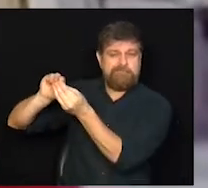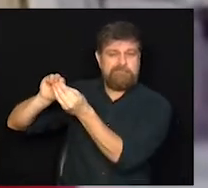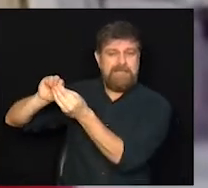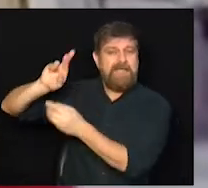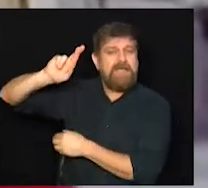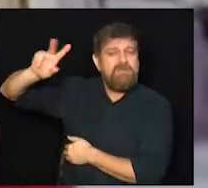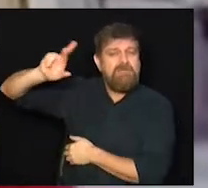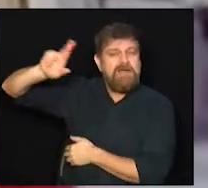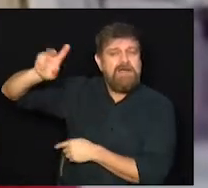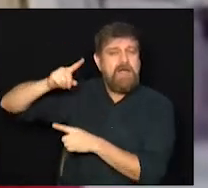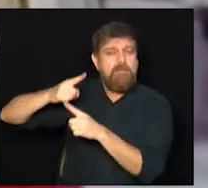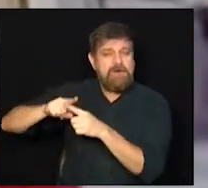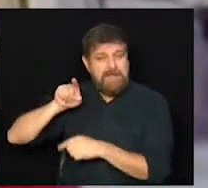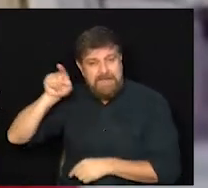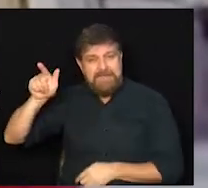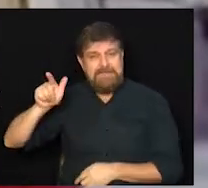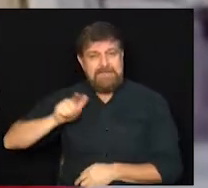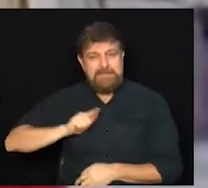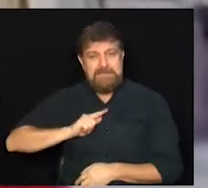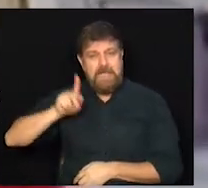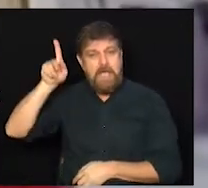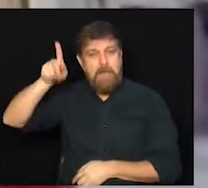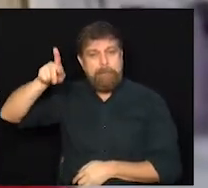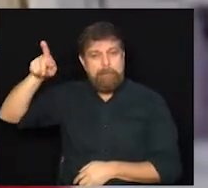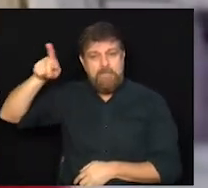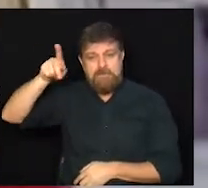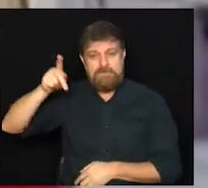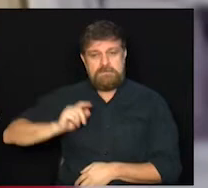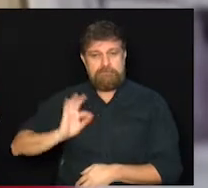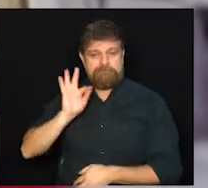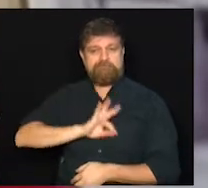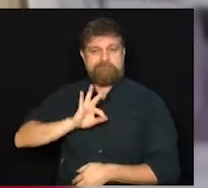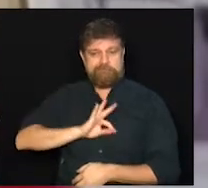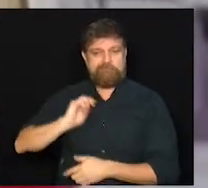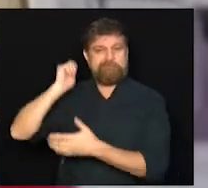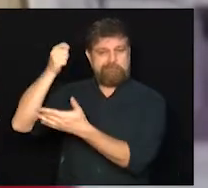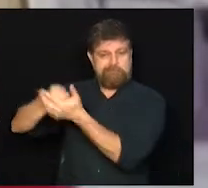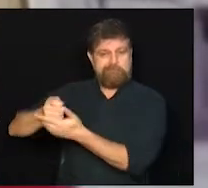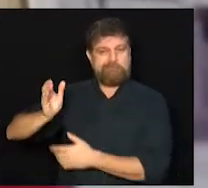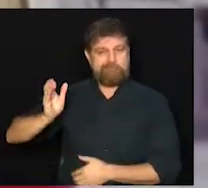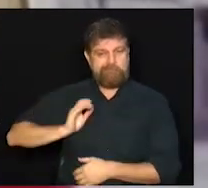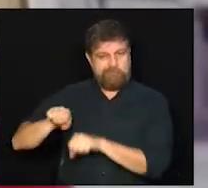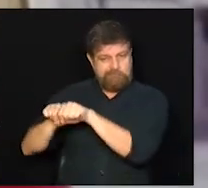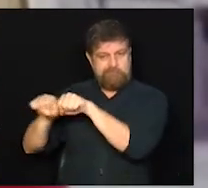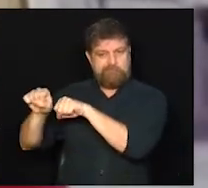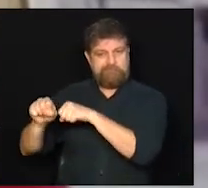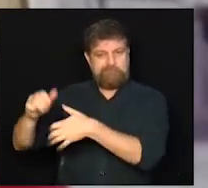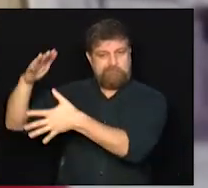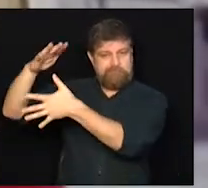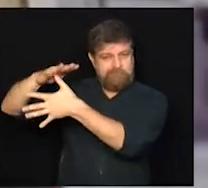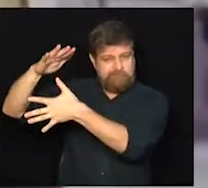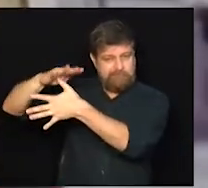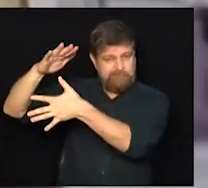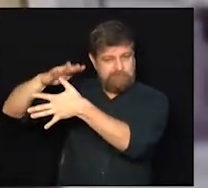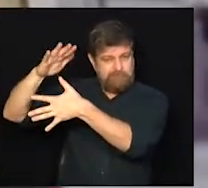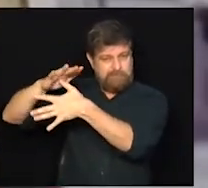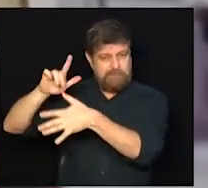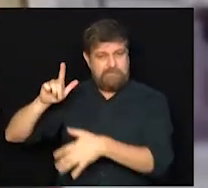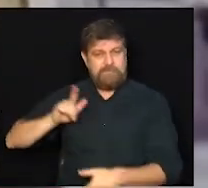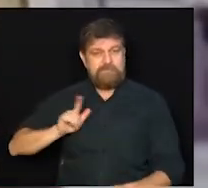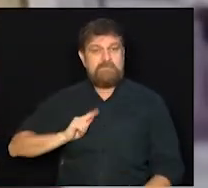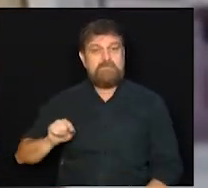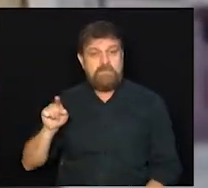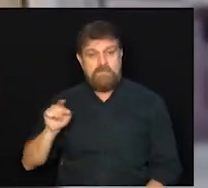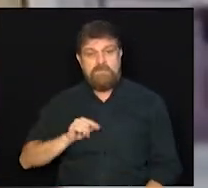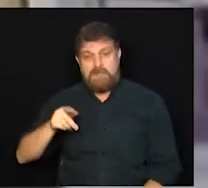diferenciado, porque eles têm um corpo de professores bem pago e bem formado. E bem formado quer dizer formado